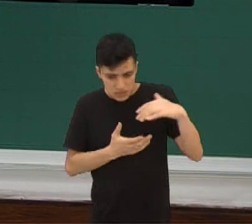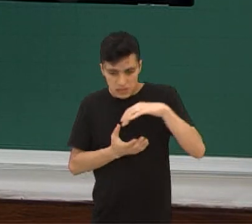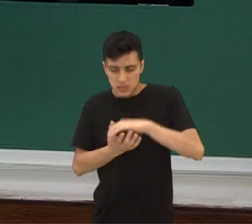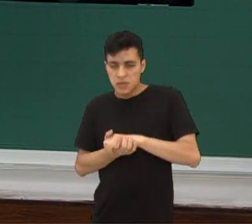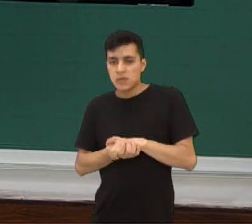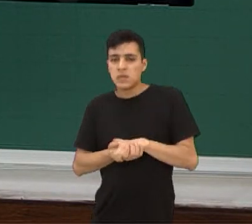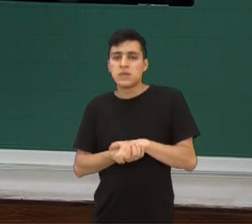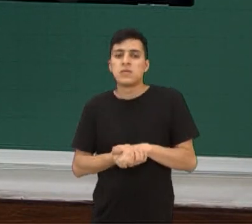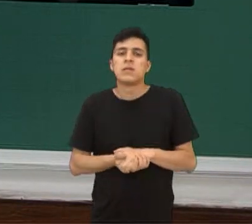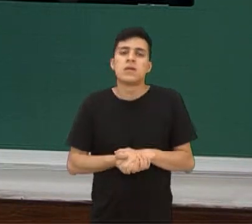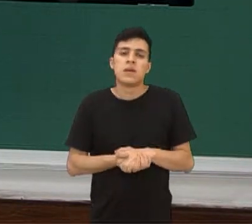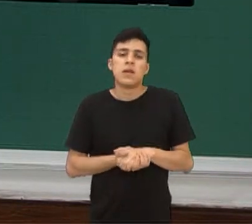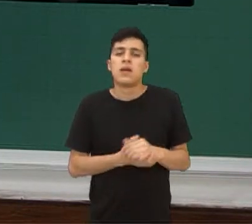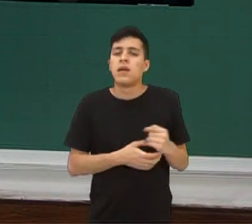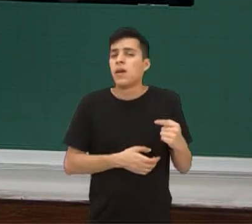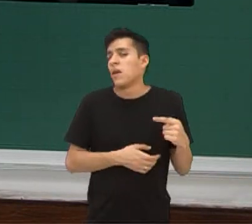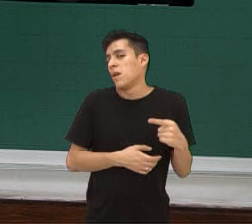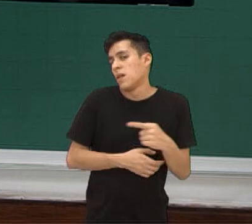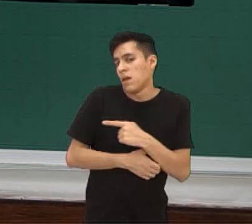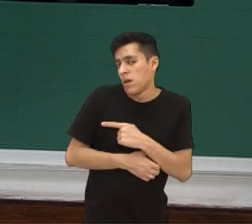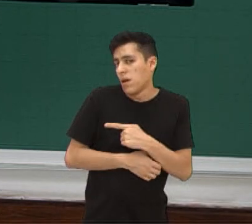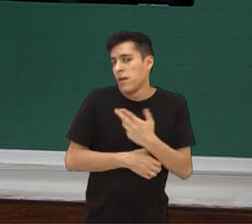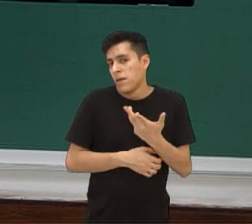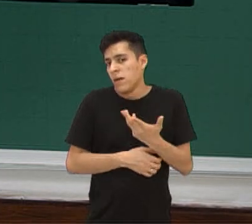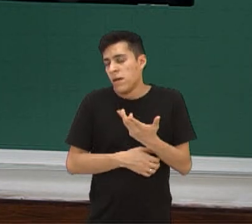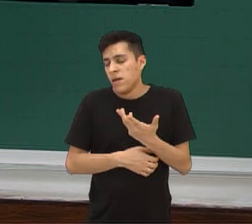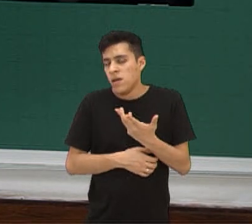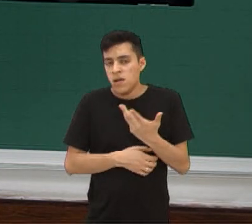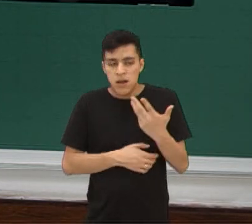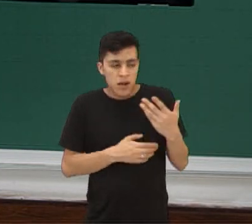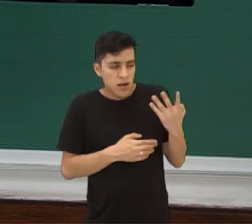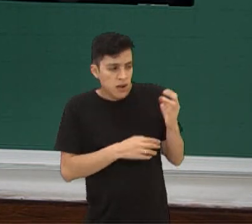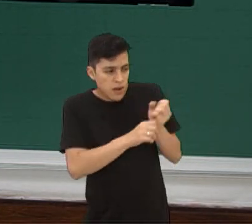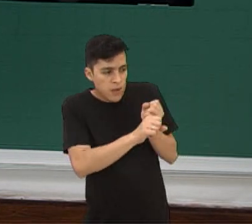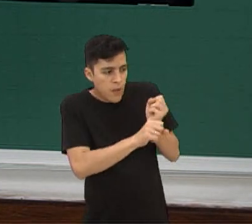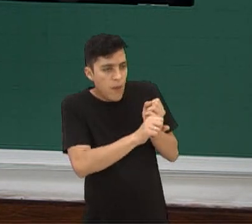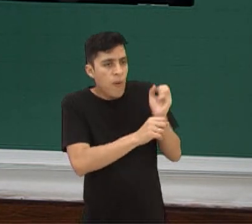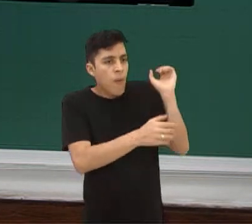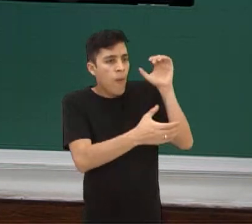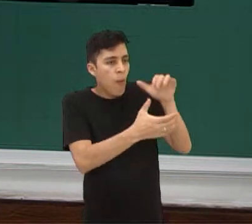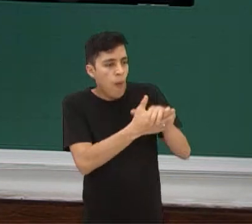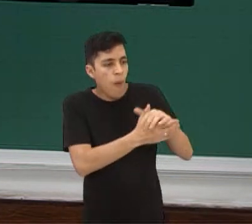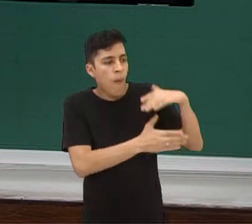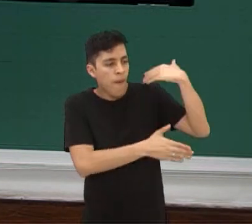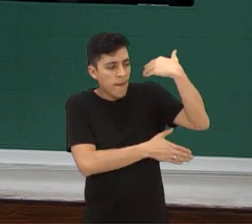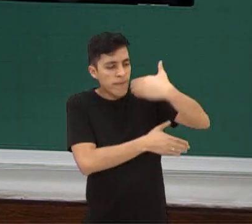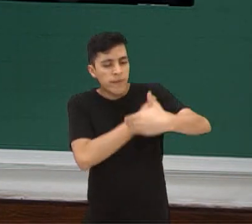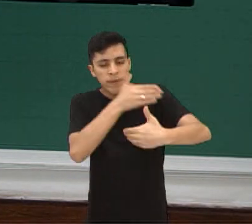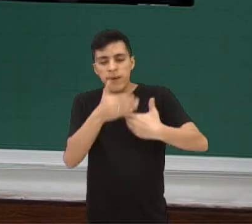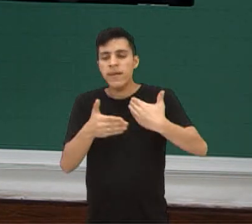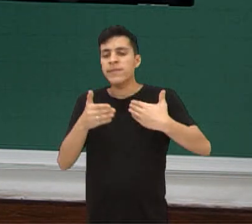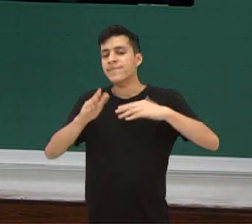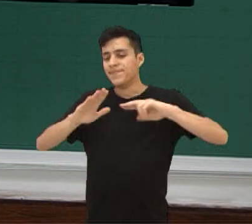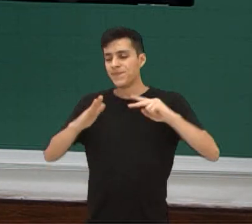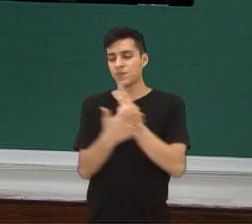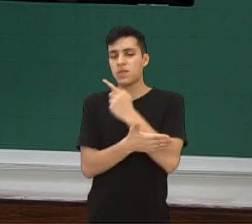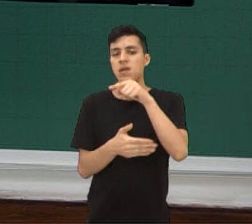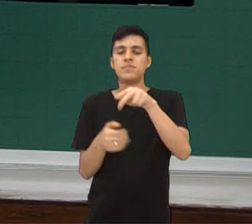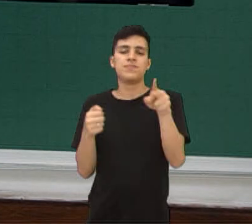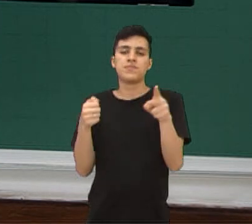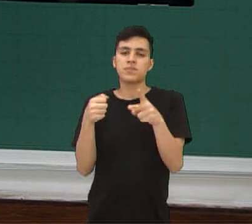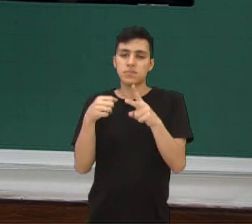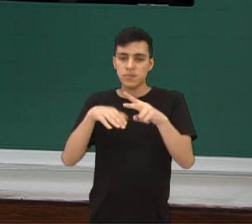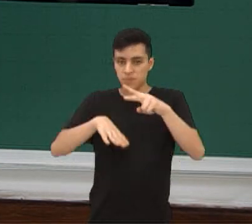se ha quedado viúva. Então, depois de 40 anos, depois desse acontecimento, aqui o acontecimento, ela ficou viúva.